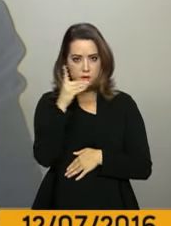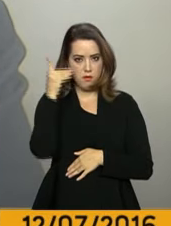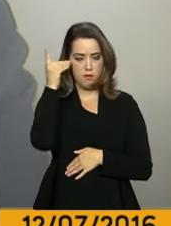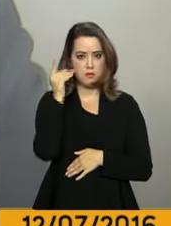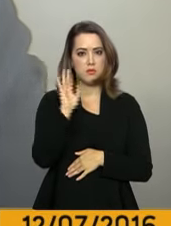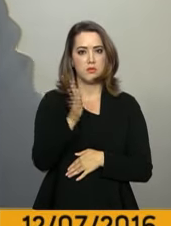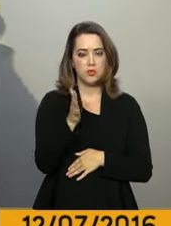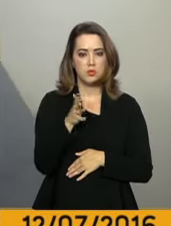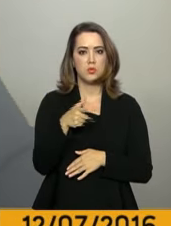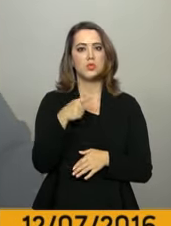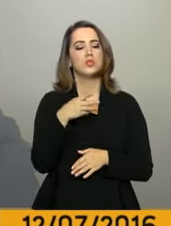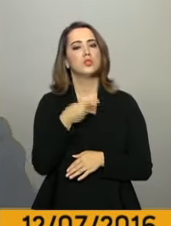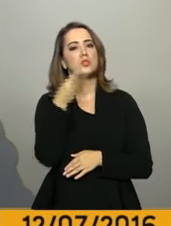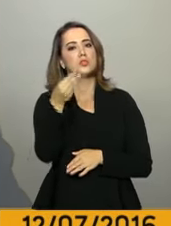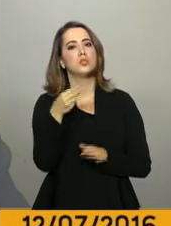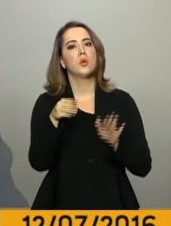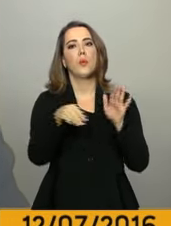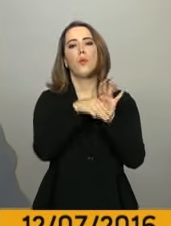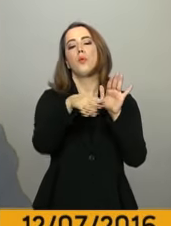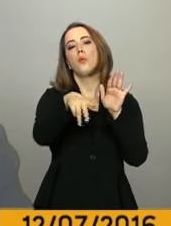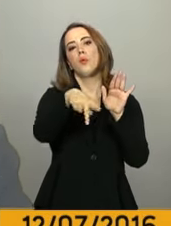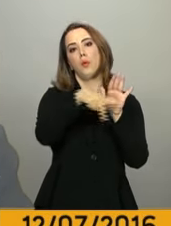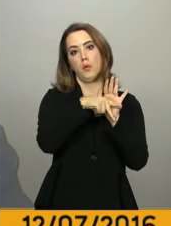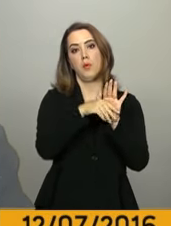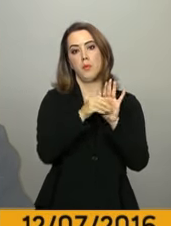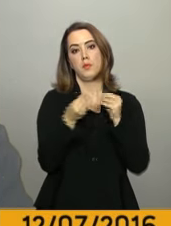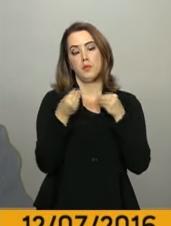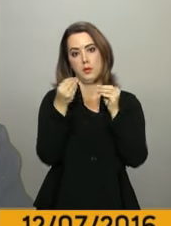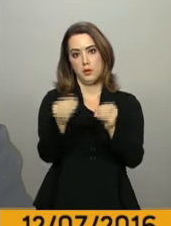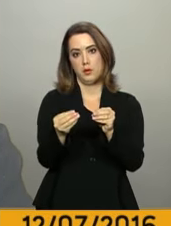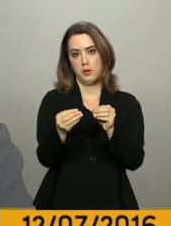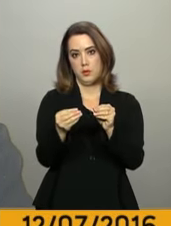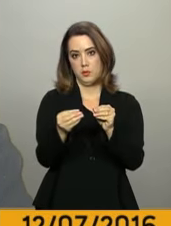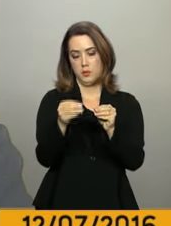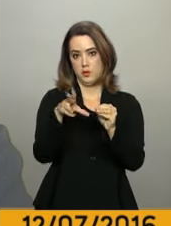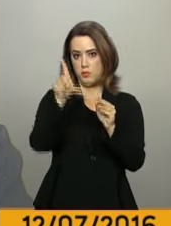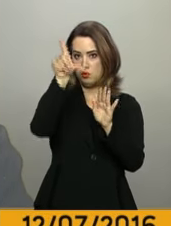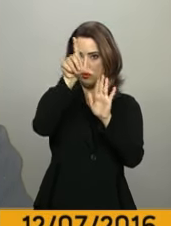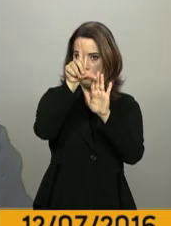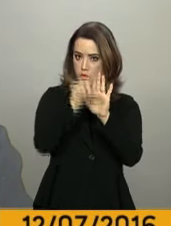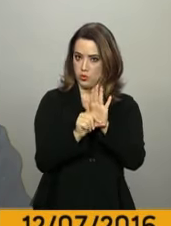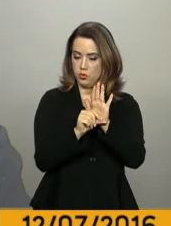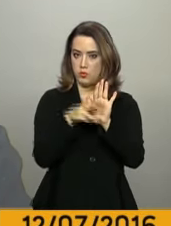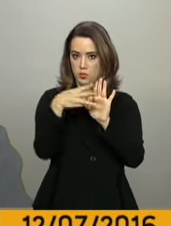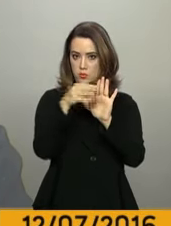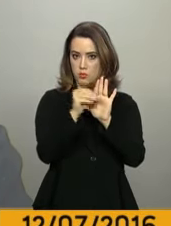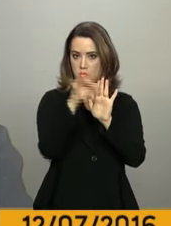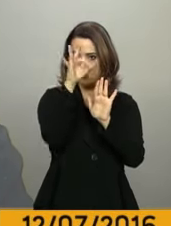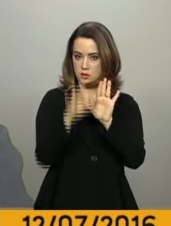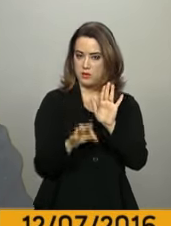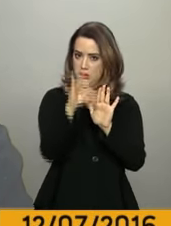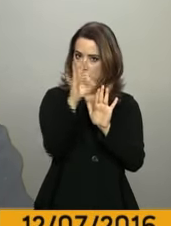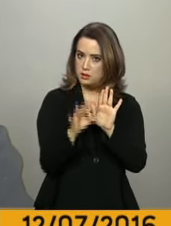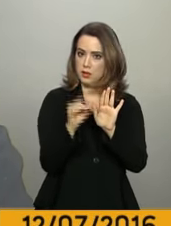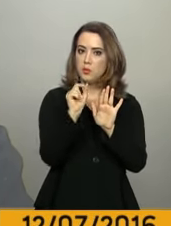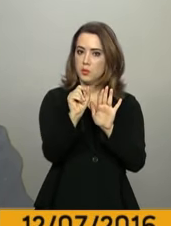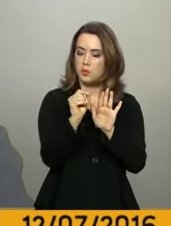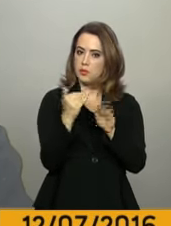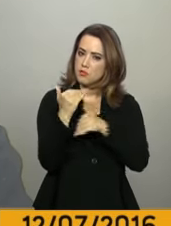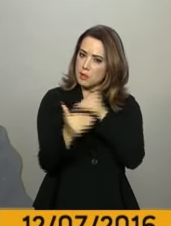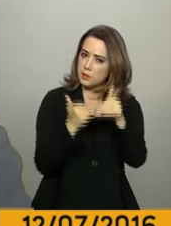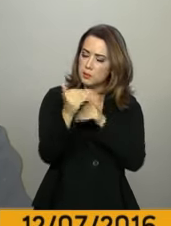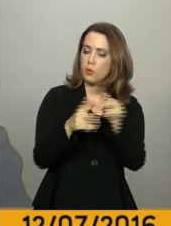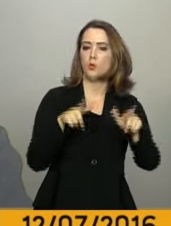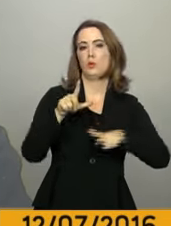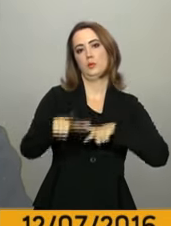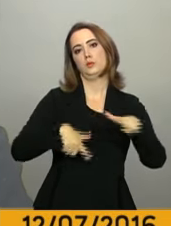Provisória autorizando a redução de 30% do salário por acordo coletivo não é era para manter o emprego Qual